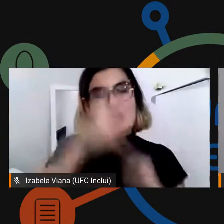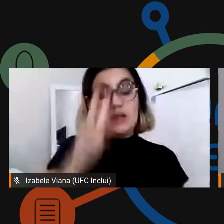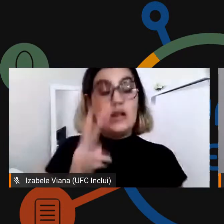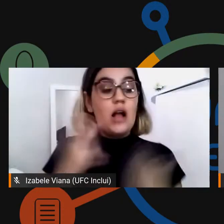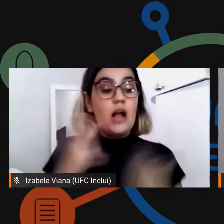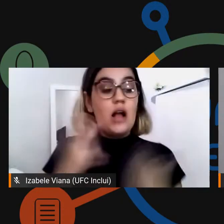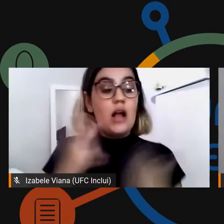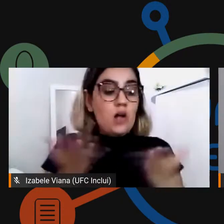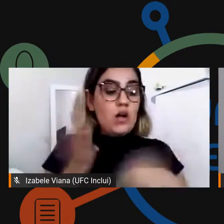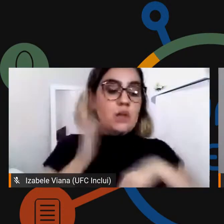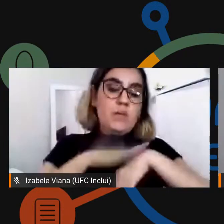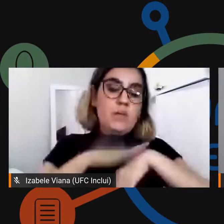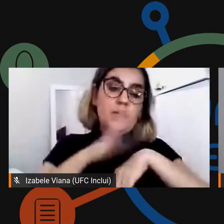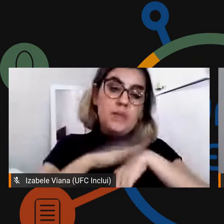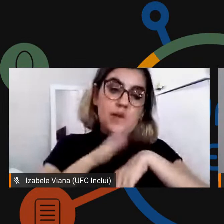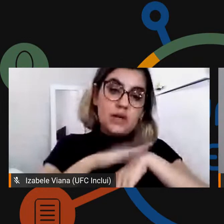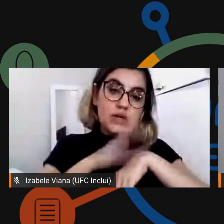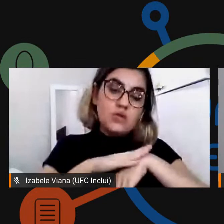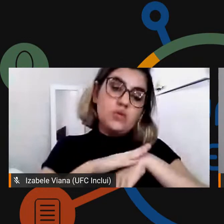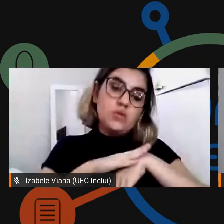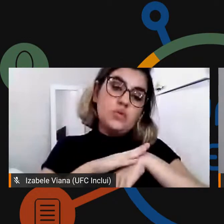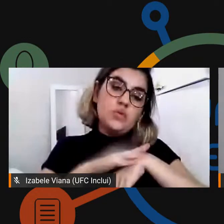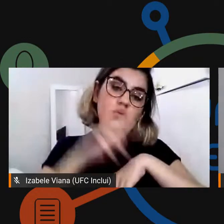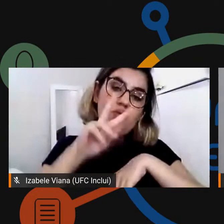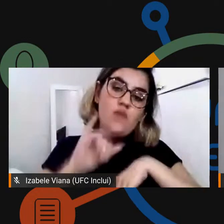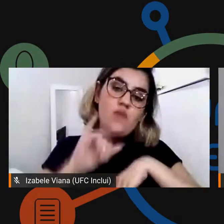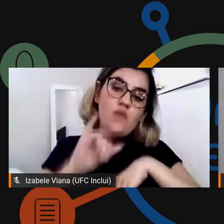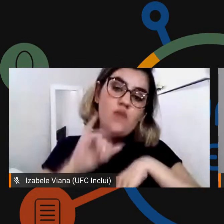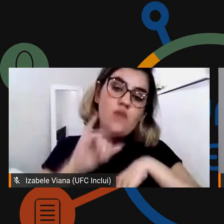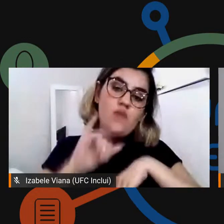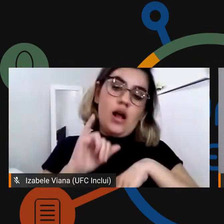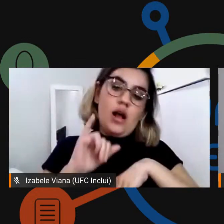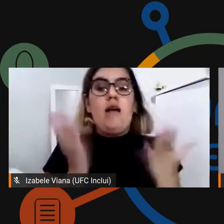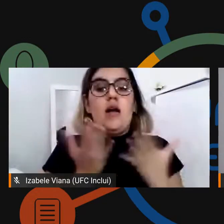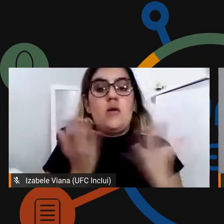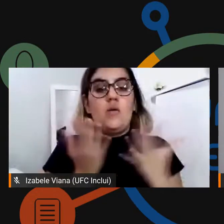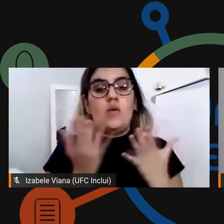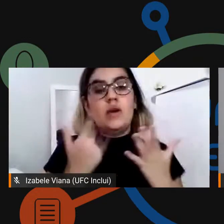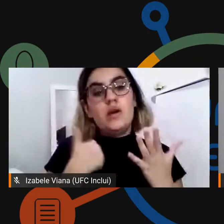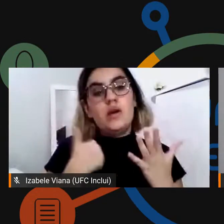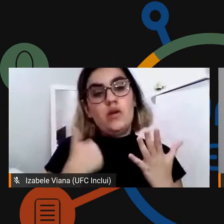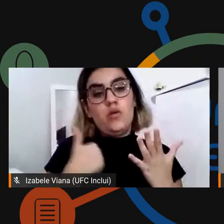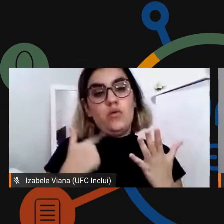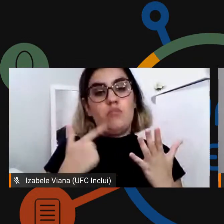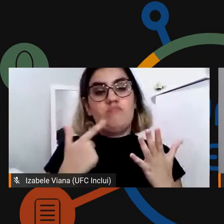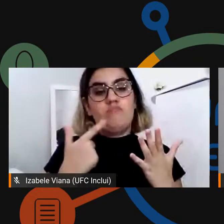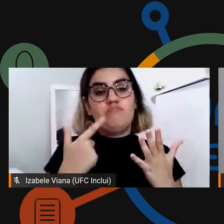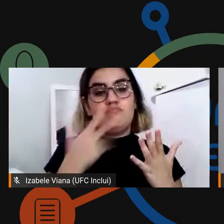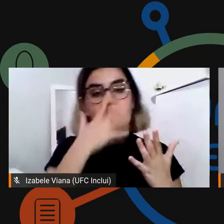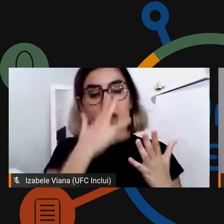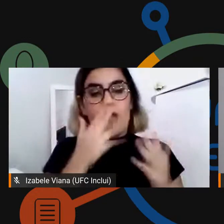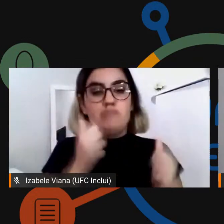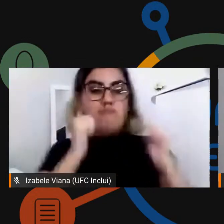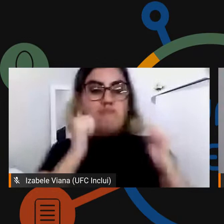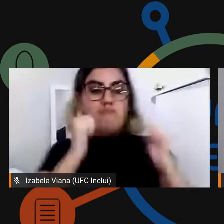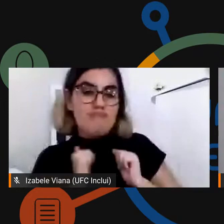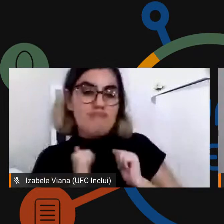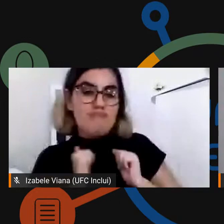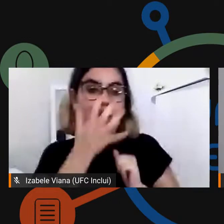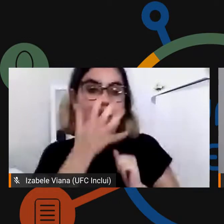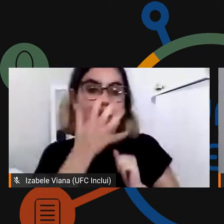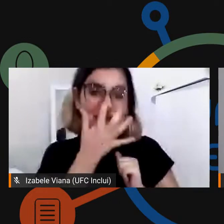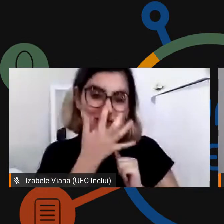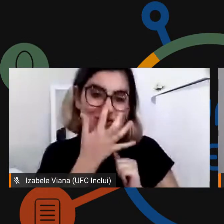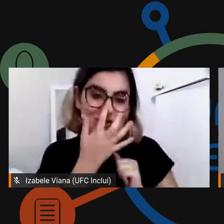para a condição aqui de espectador desse debate hoje à tarde, já que nós teremos aí um momento muito bacana com a professora Thaís Galvão para falar